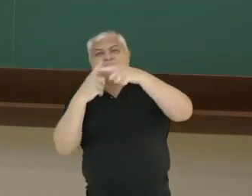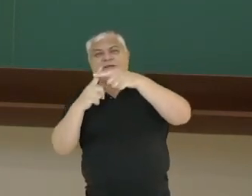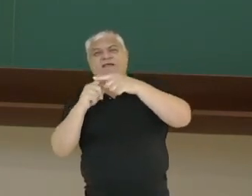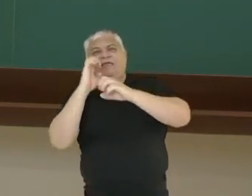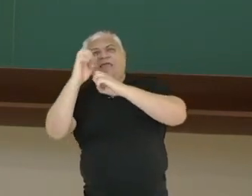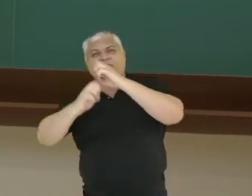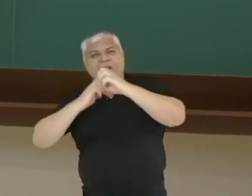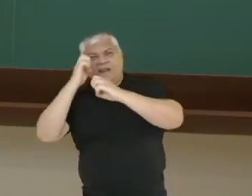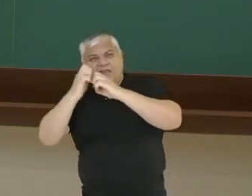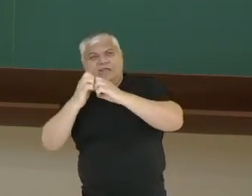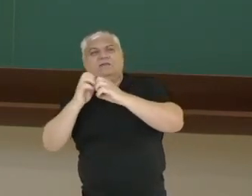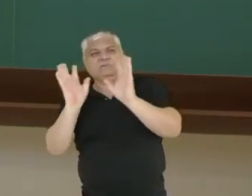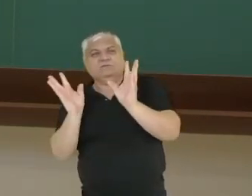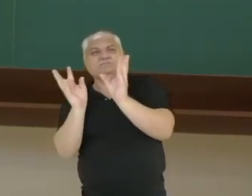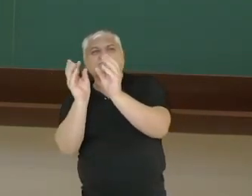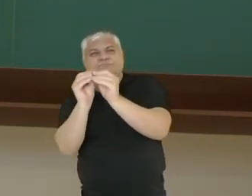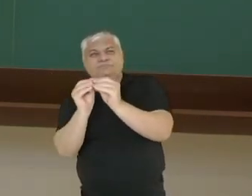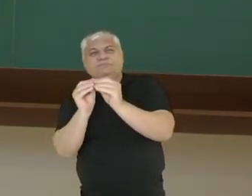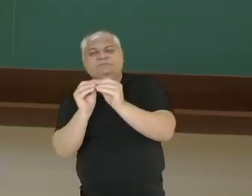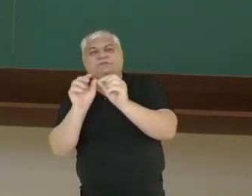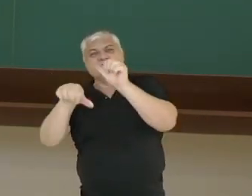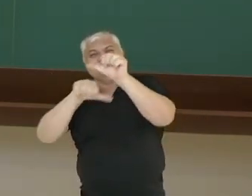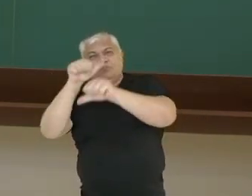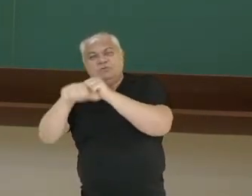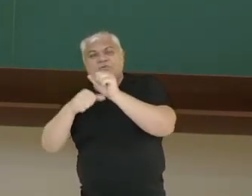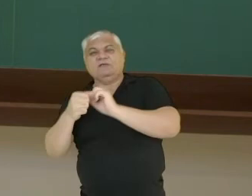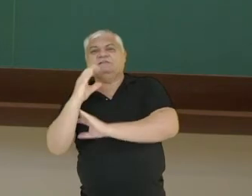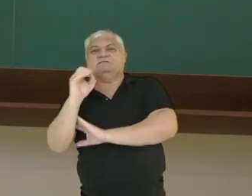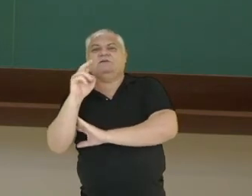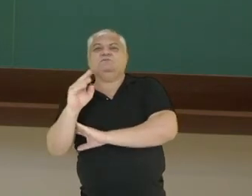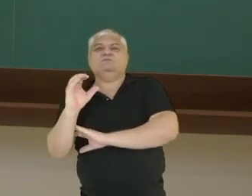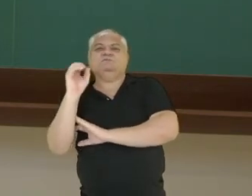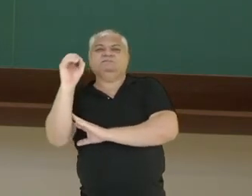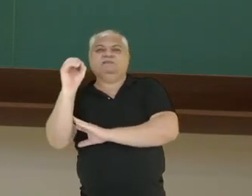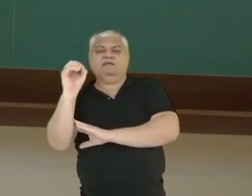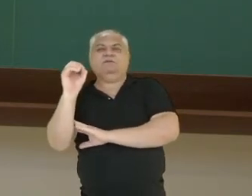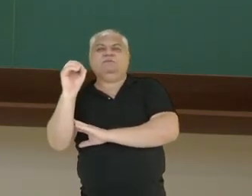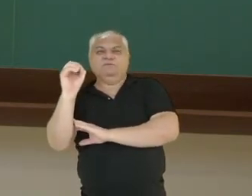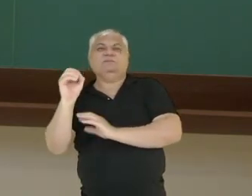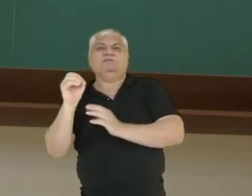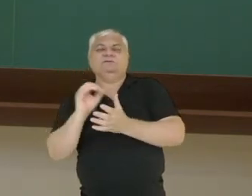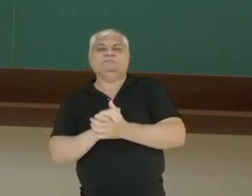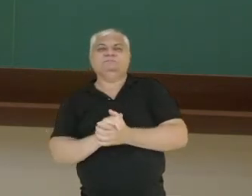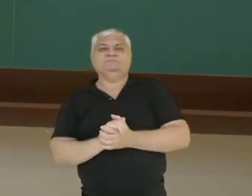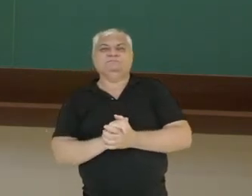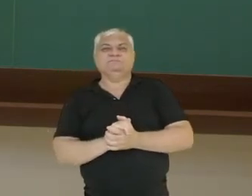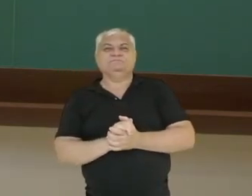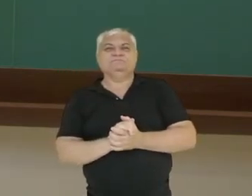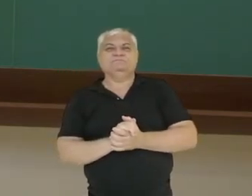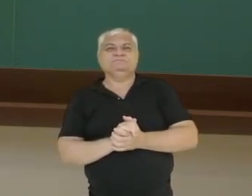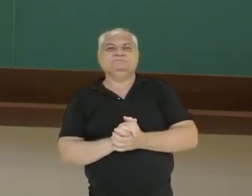está aqui junto do lado dos reagentes e forma o cobre metálico, cobre zero.